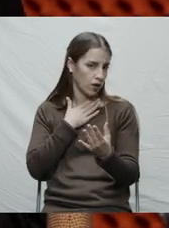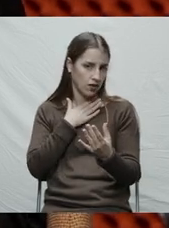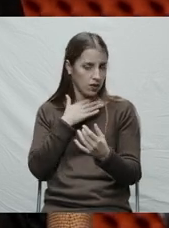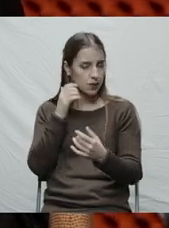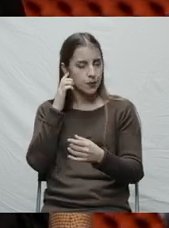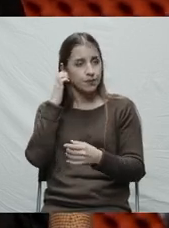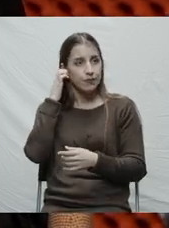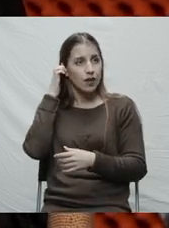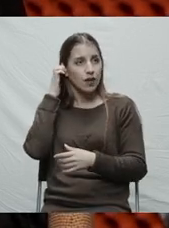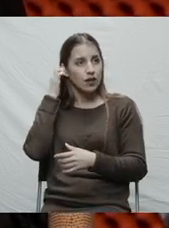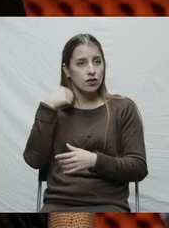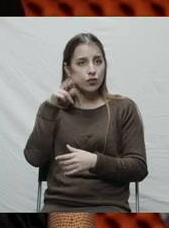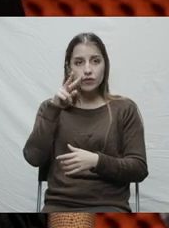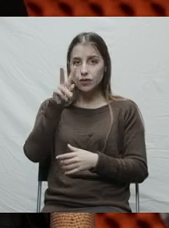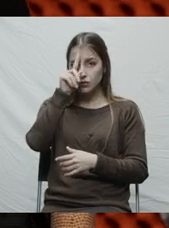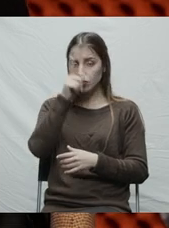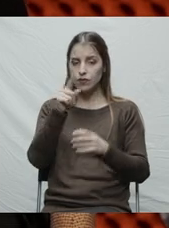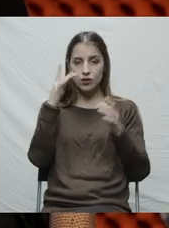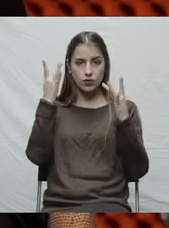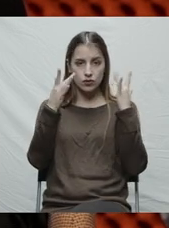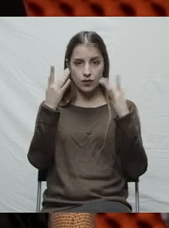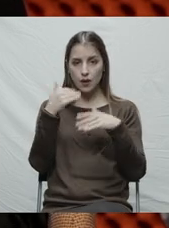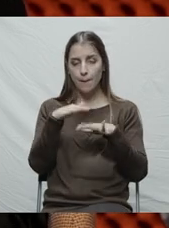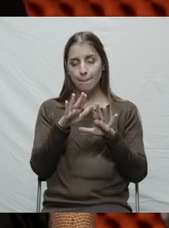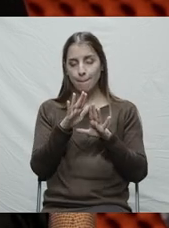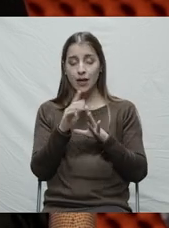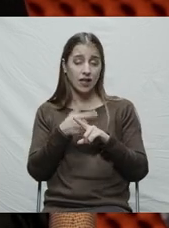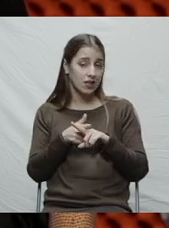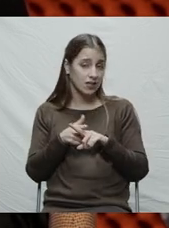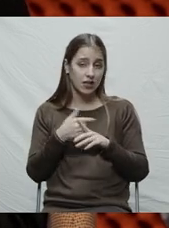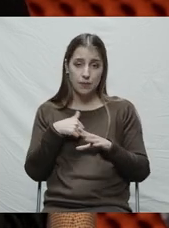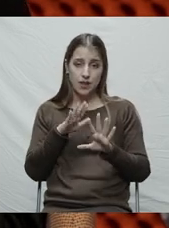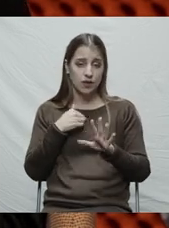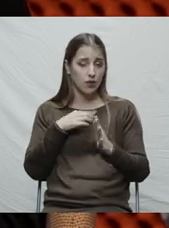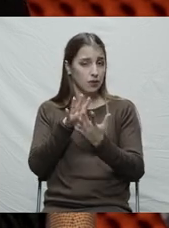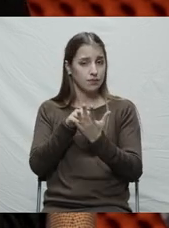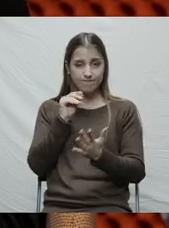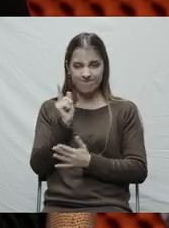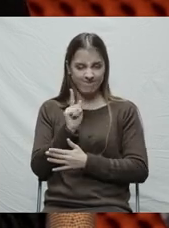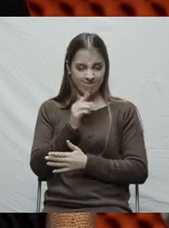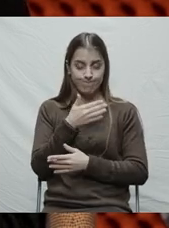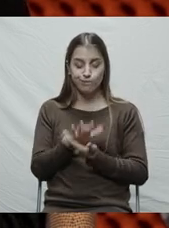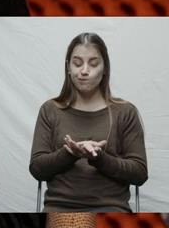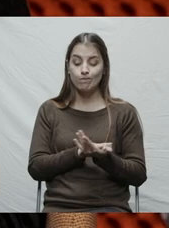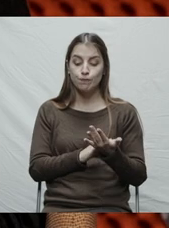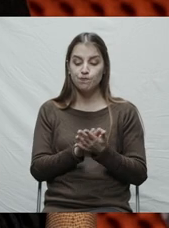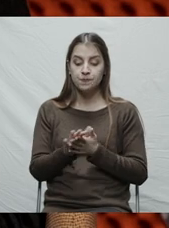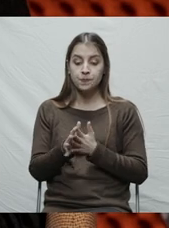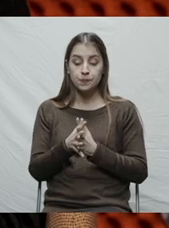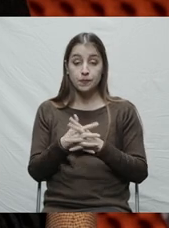quero, não é aquilo. Mas intelectualmente era interessante. Depois a experimentação surge, eu ao contrário